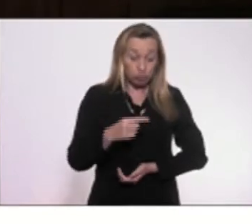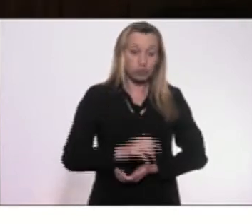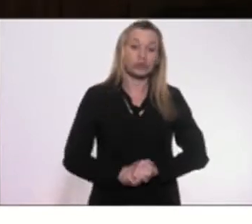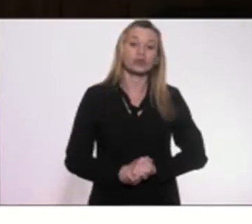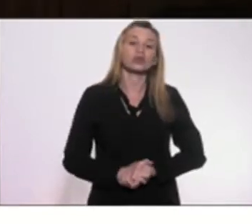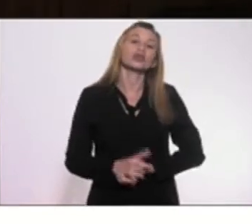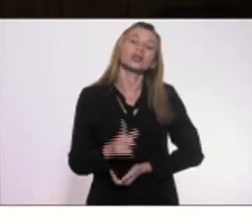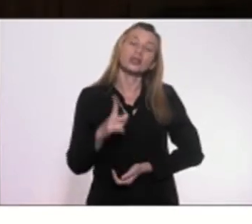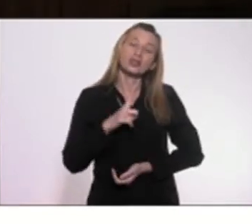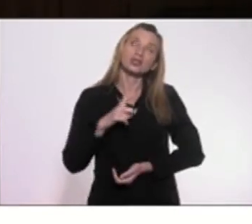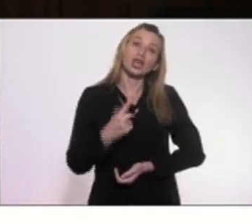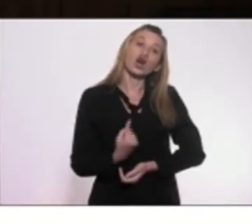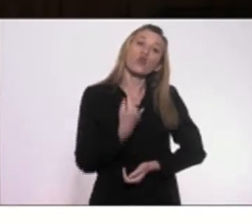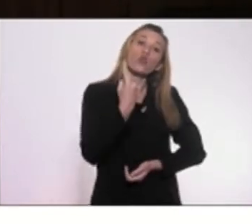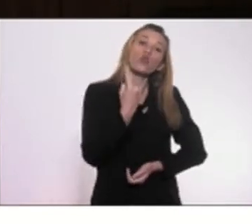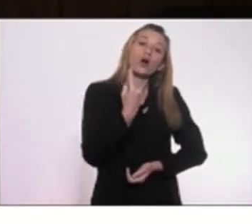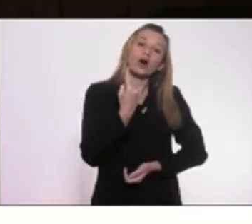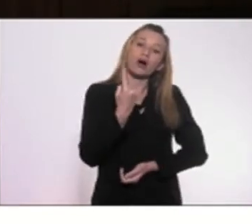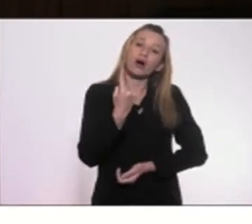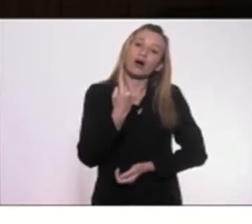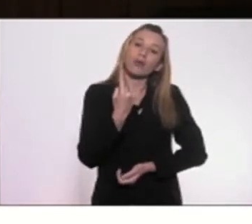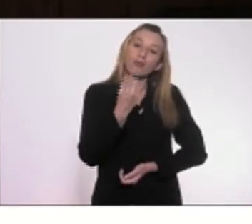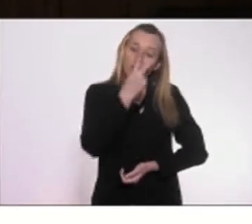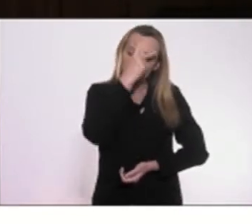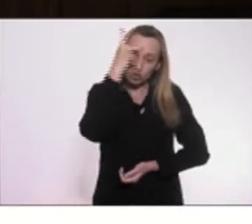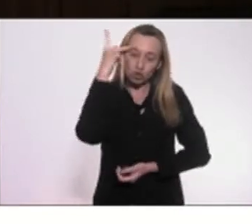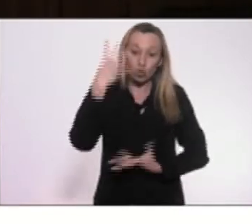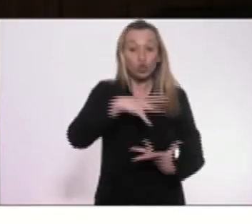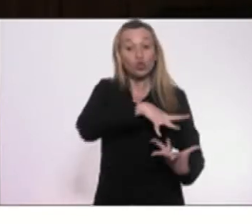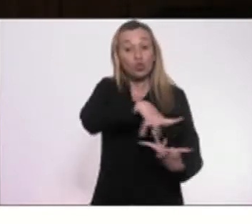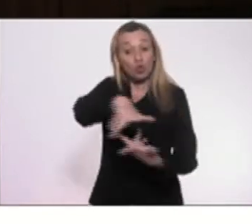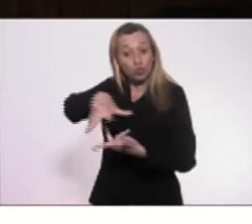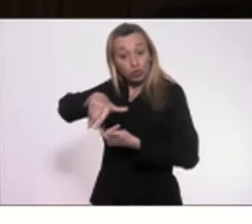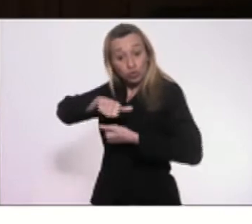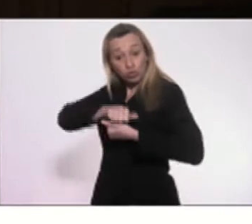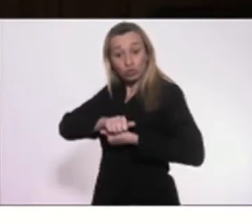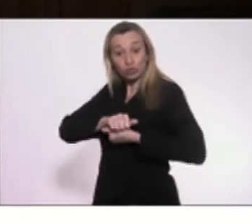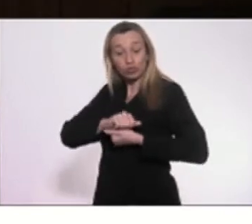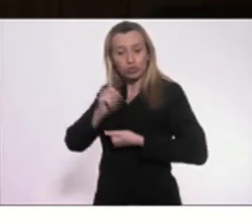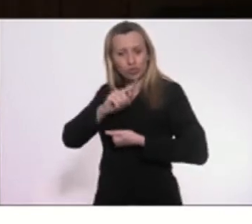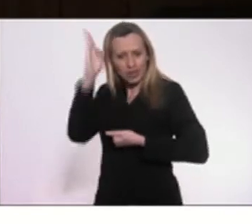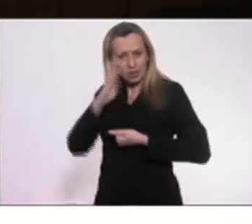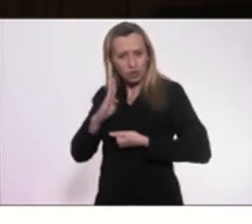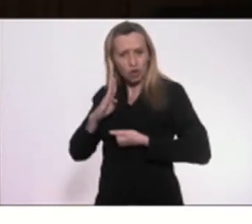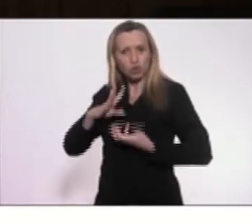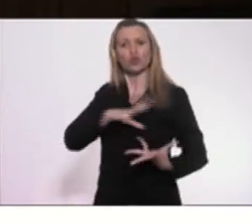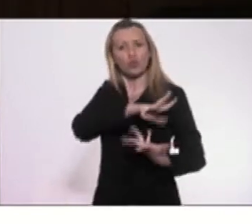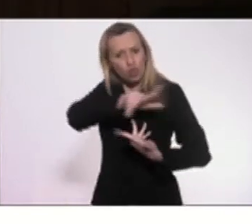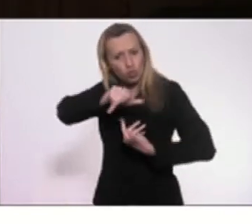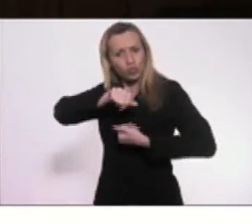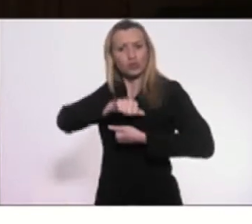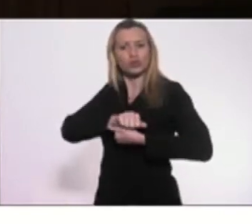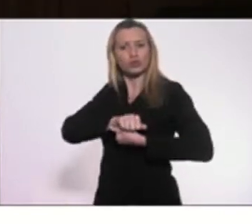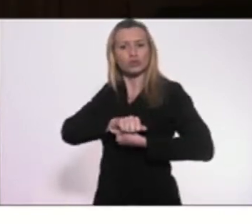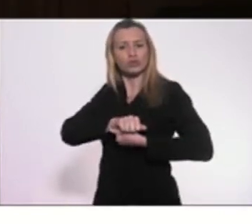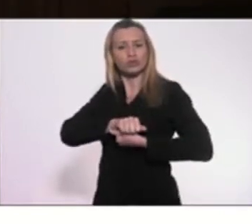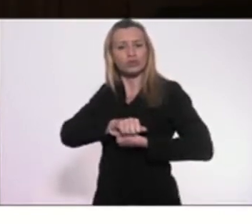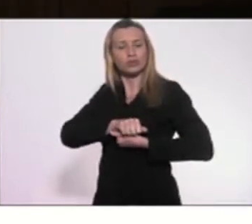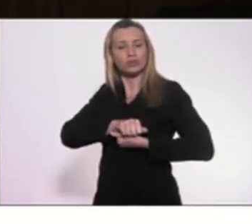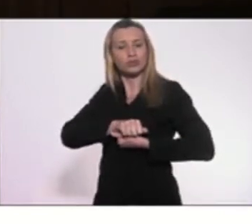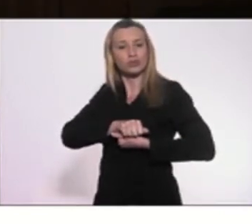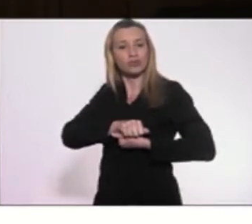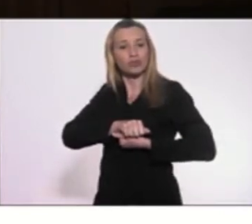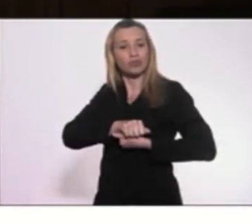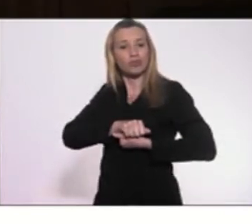que tenha um cidadão no mundo, não é no Brasil não, no mundo, que